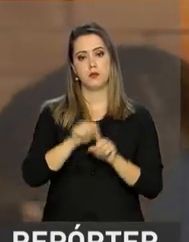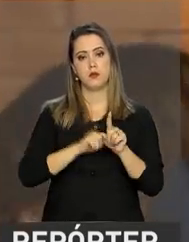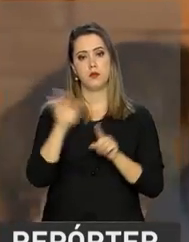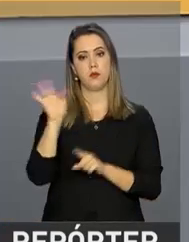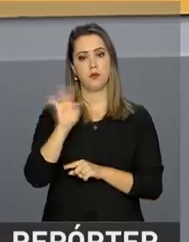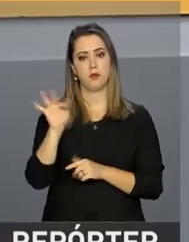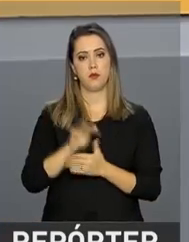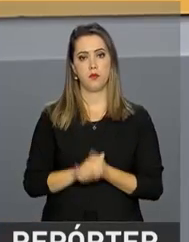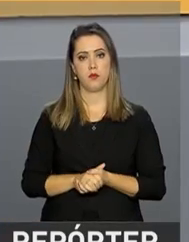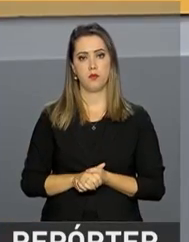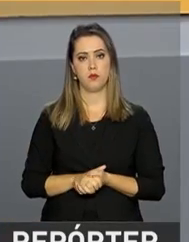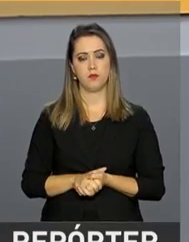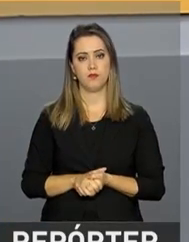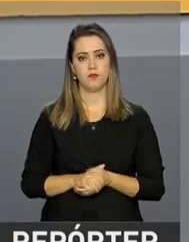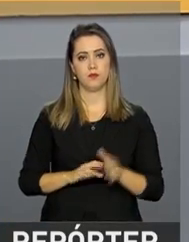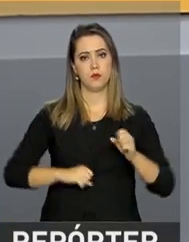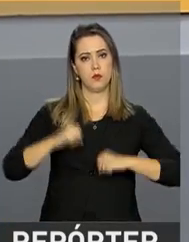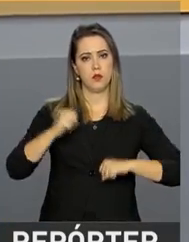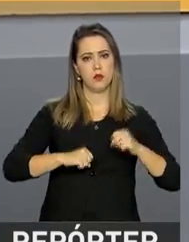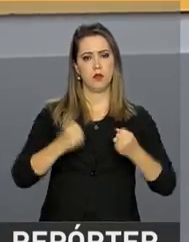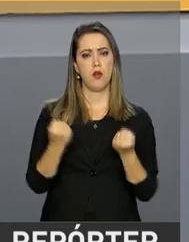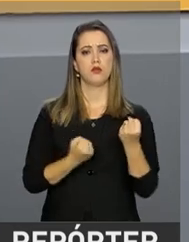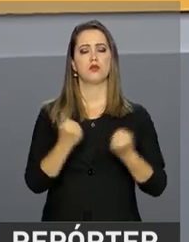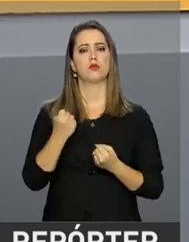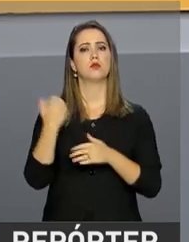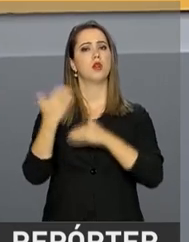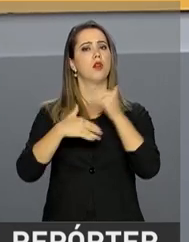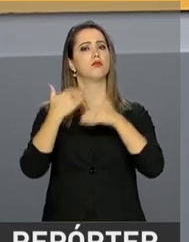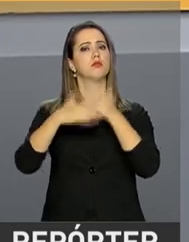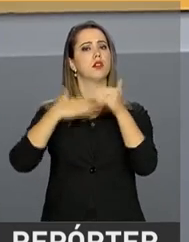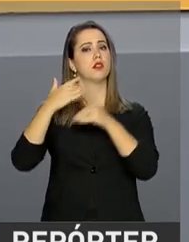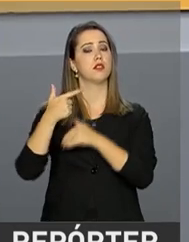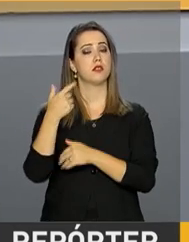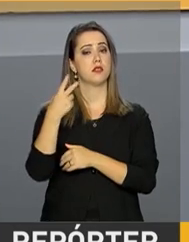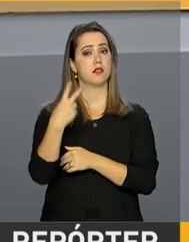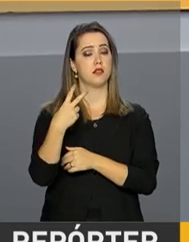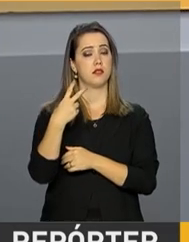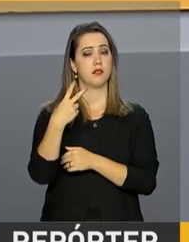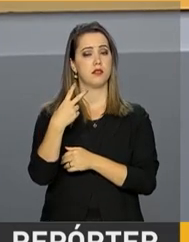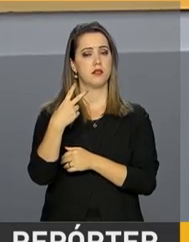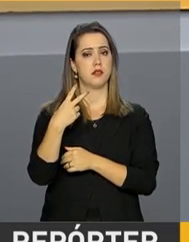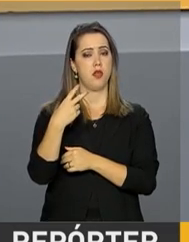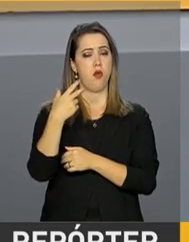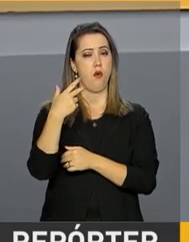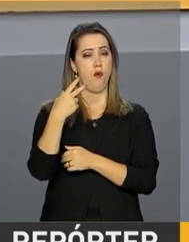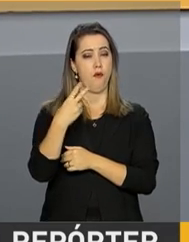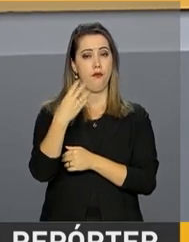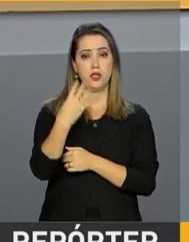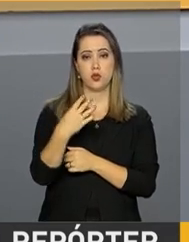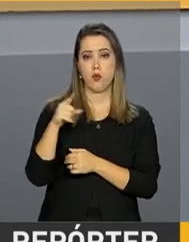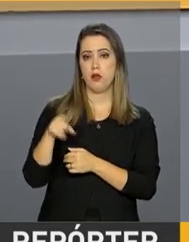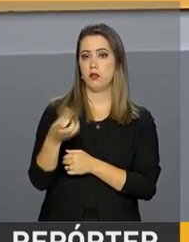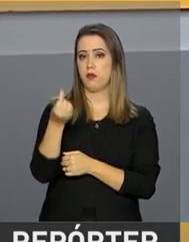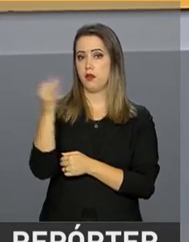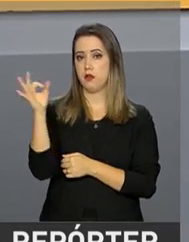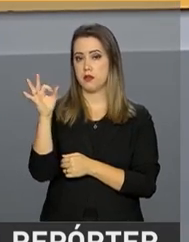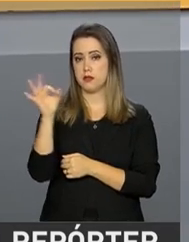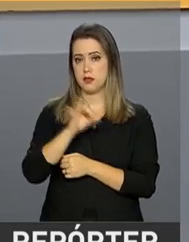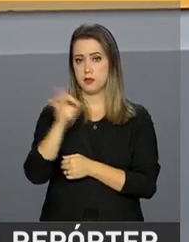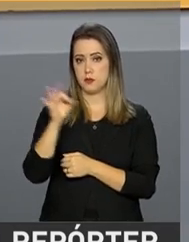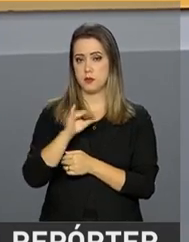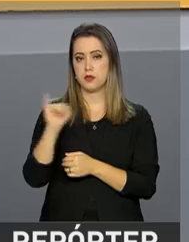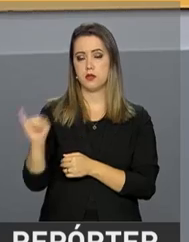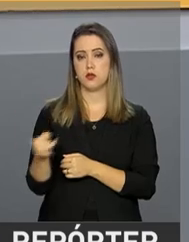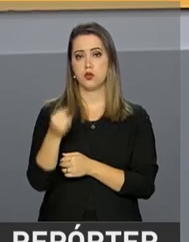de fevereiro a produção de veículos no brasil cresceu 24,6 por cento em janeiro na comparação com o mesmo período